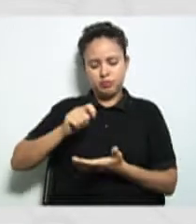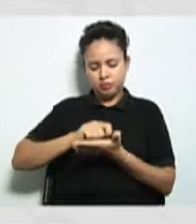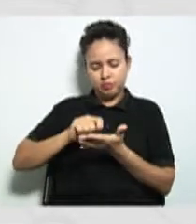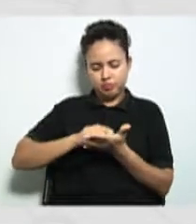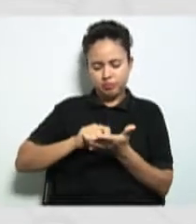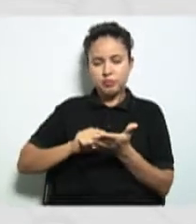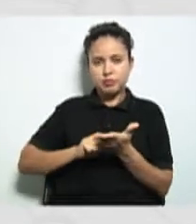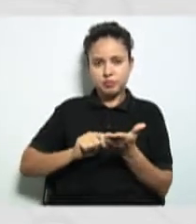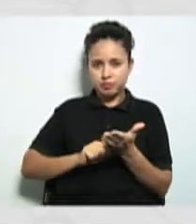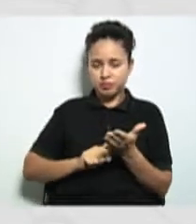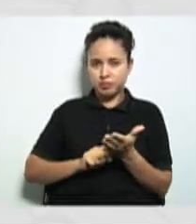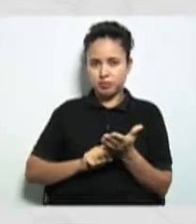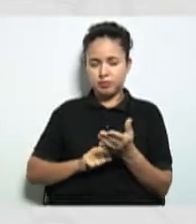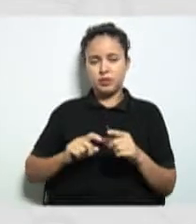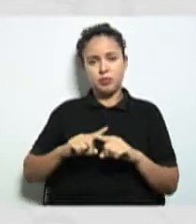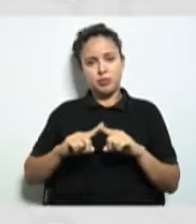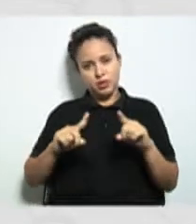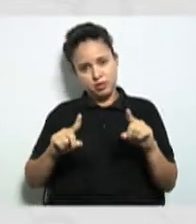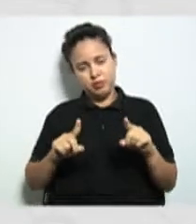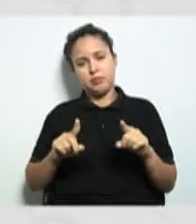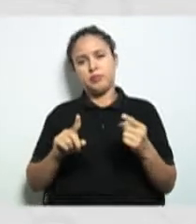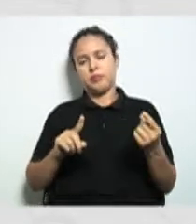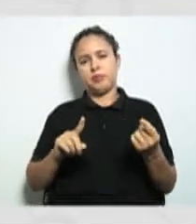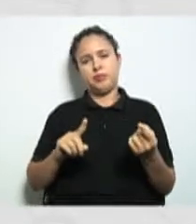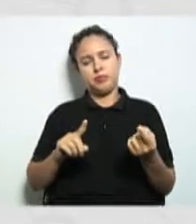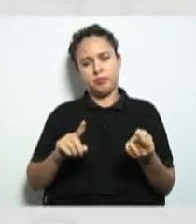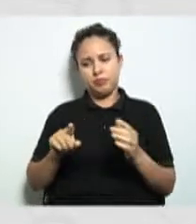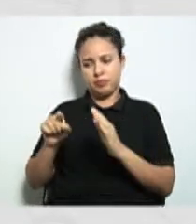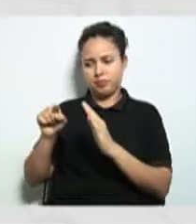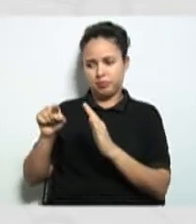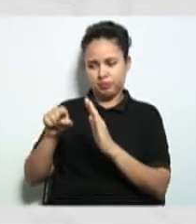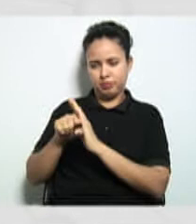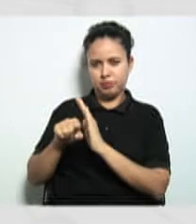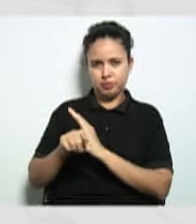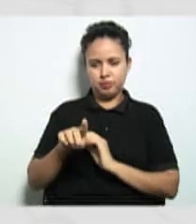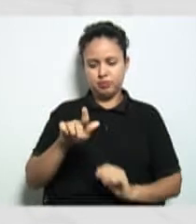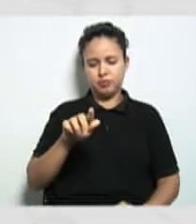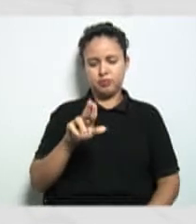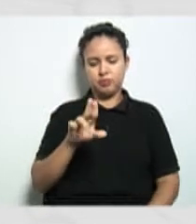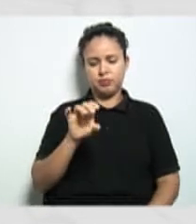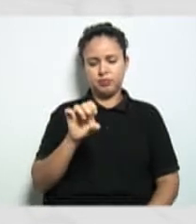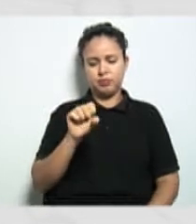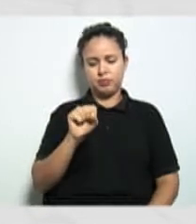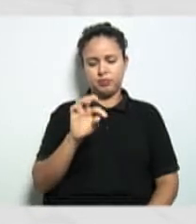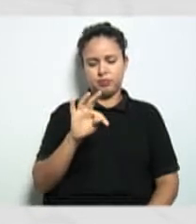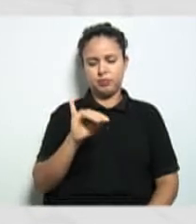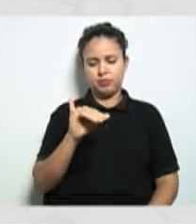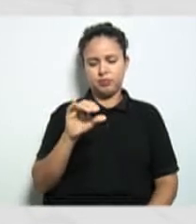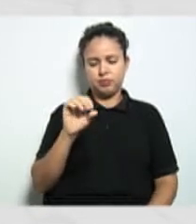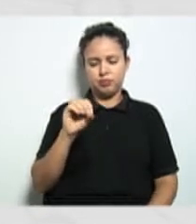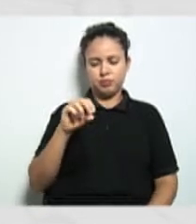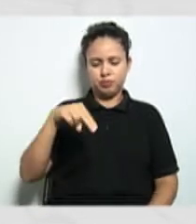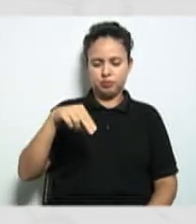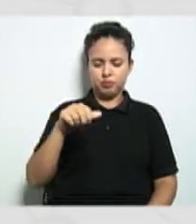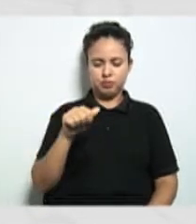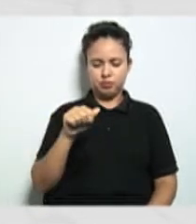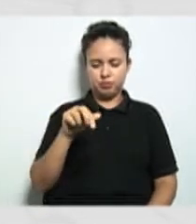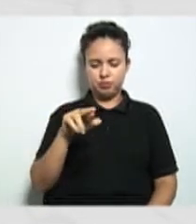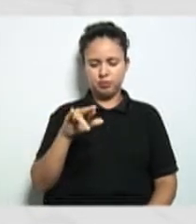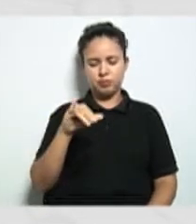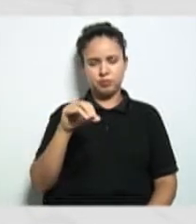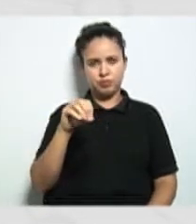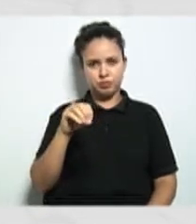vimos o questionário, eu, né, que sou participante, vou responder. E já no